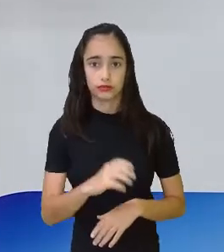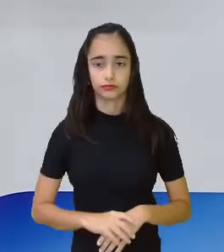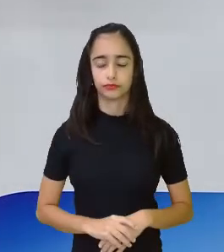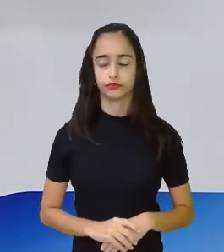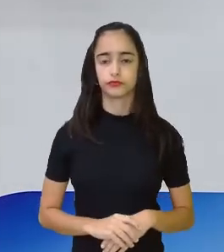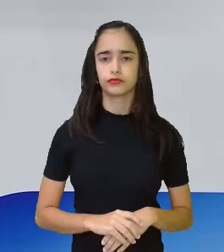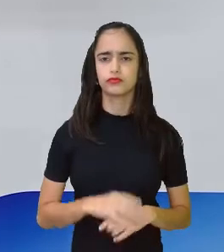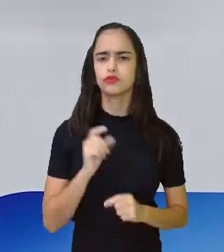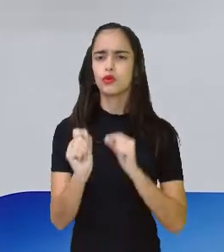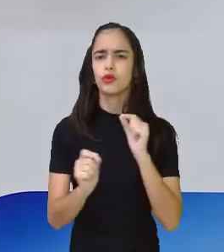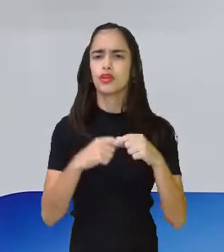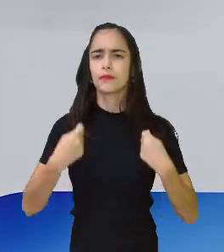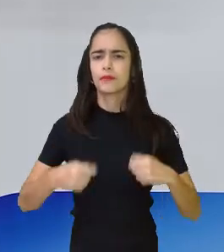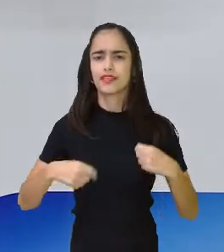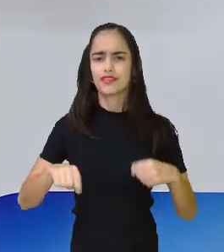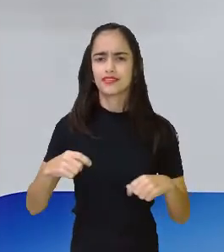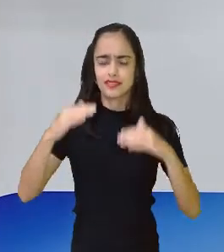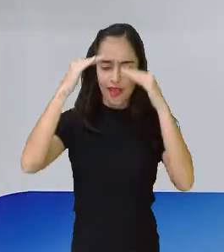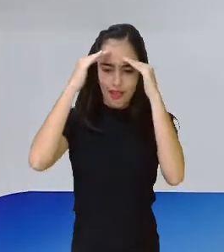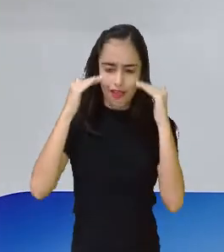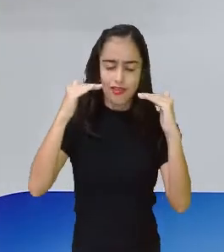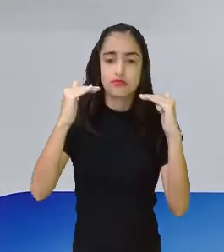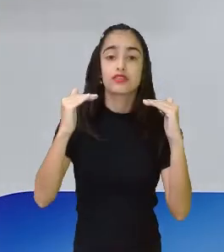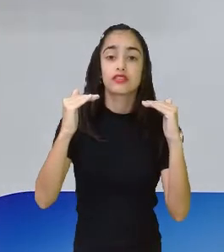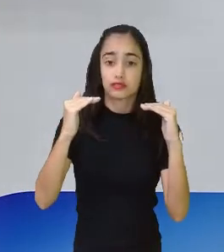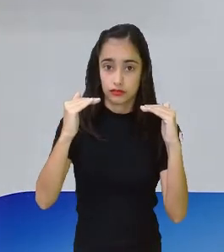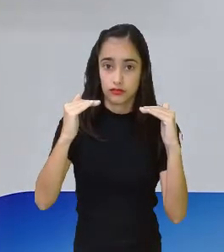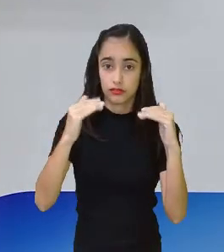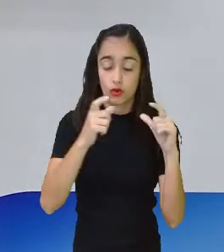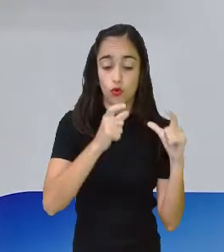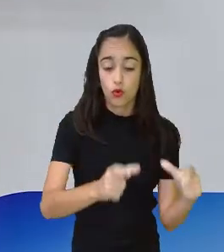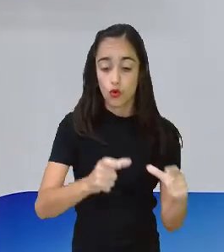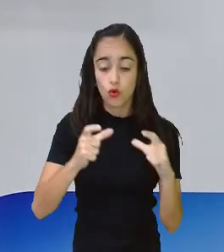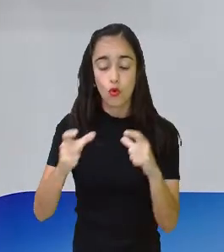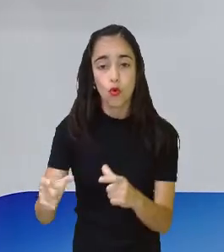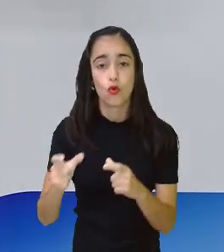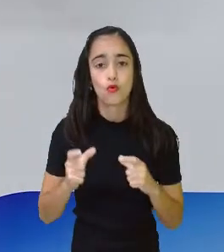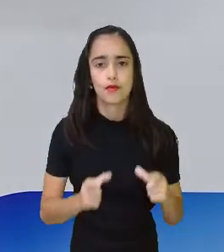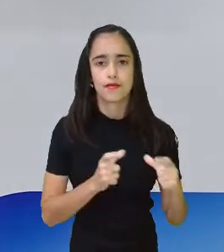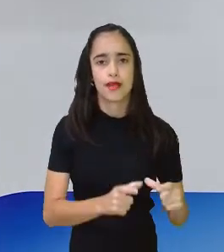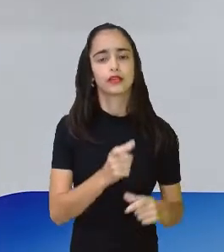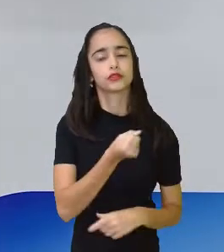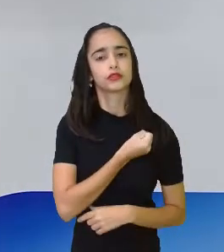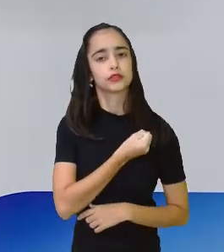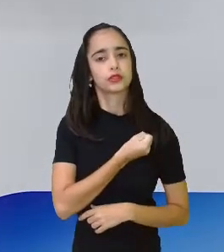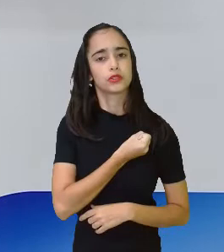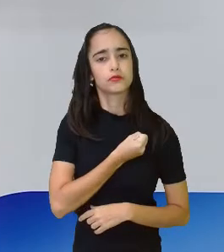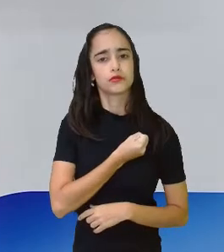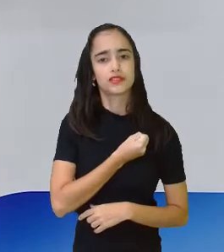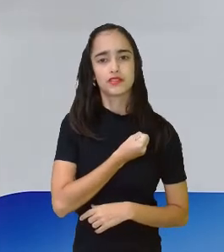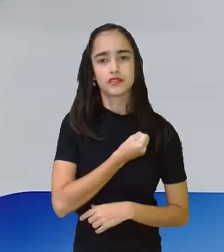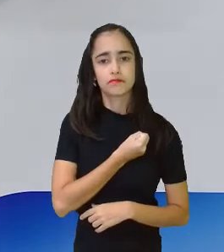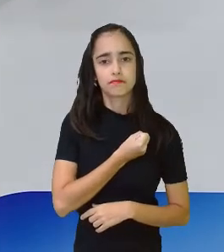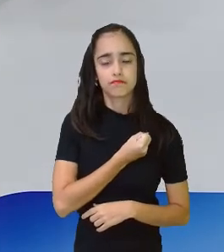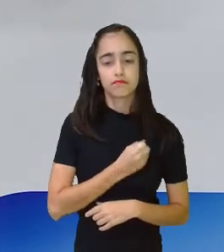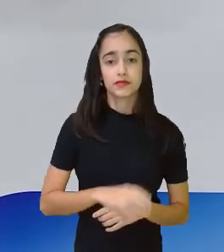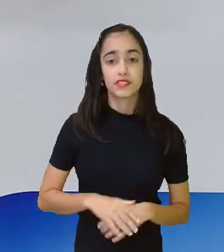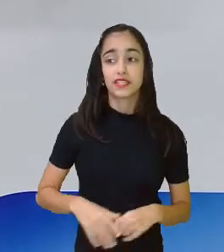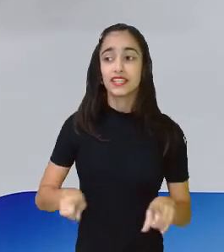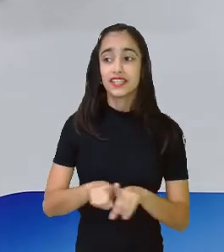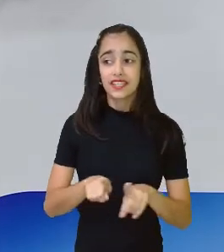precisa respeitar? O posicionamento dos algarismos e principalmente